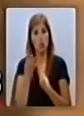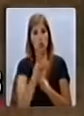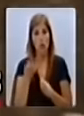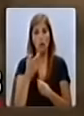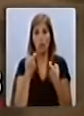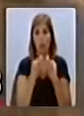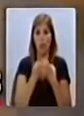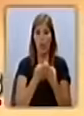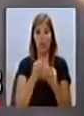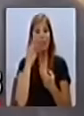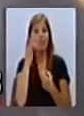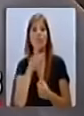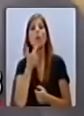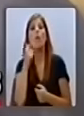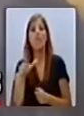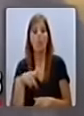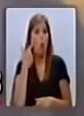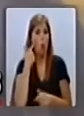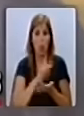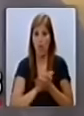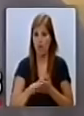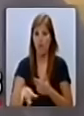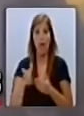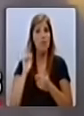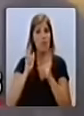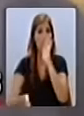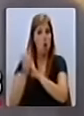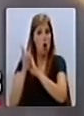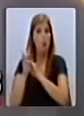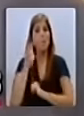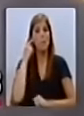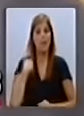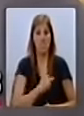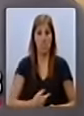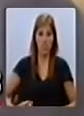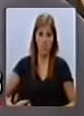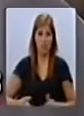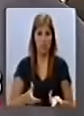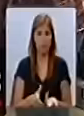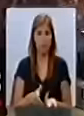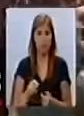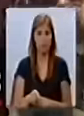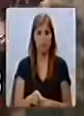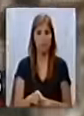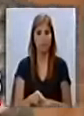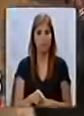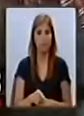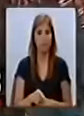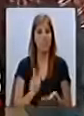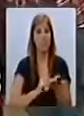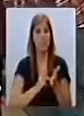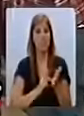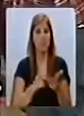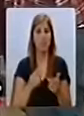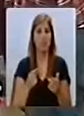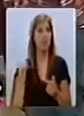sequer conhece para estudar em Pequim, na China. A Universidade é Beijing Institute of Technology. Relativamente à engenharia, é um dos